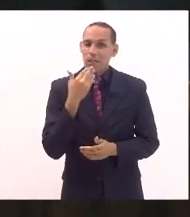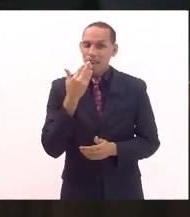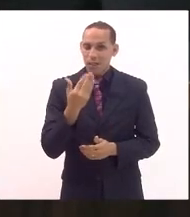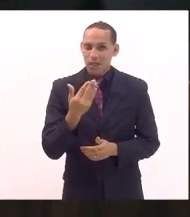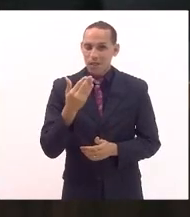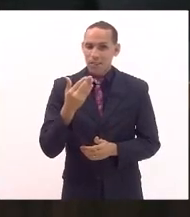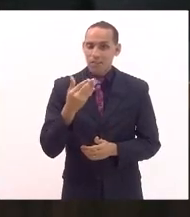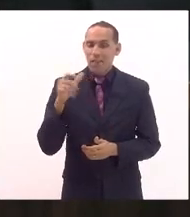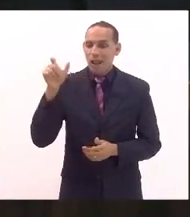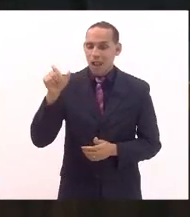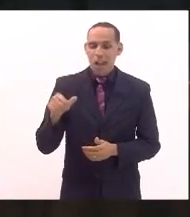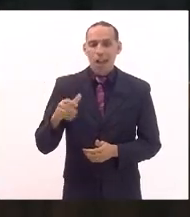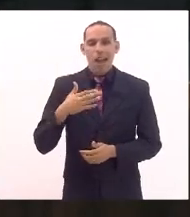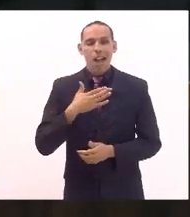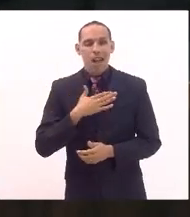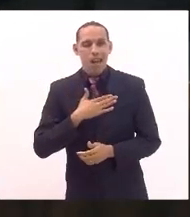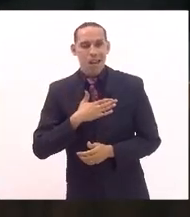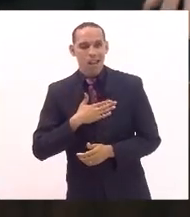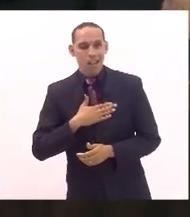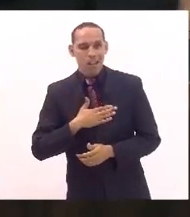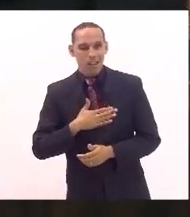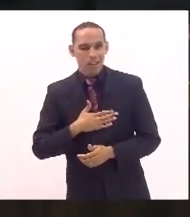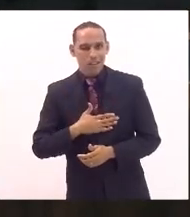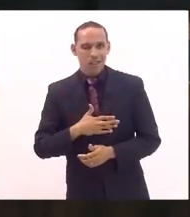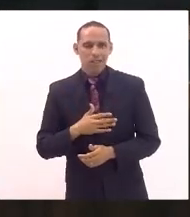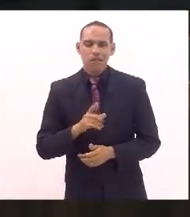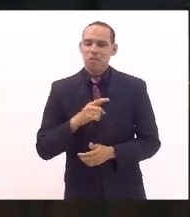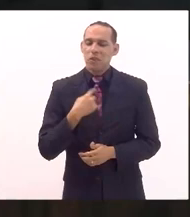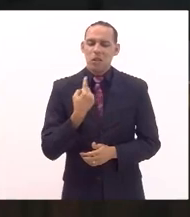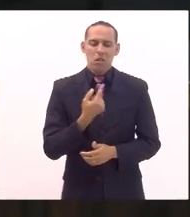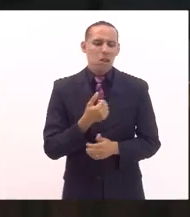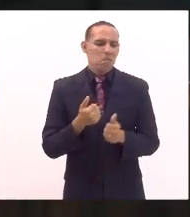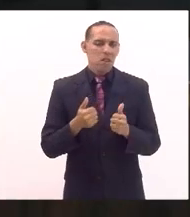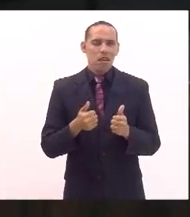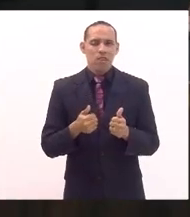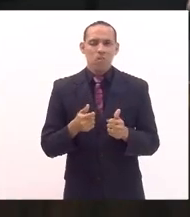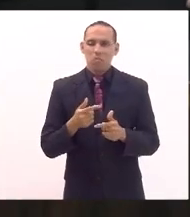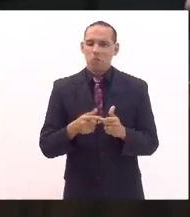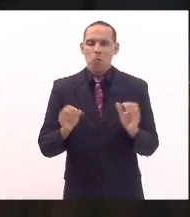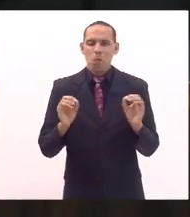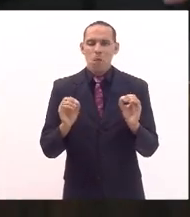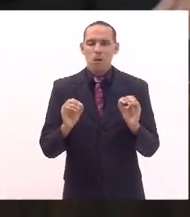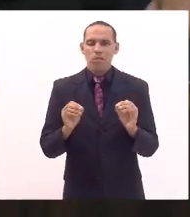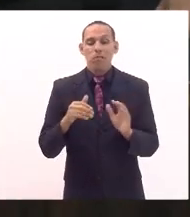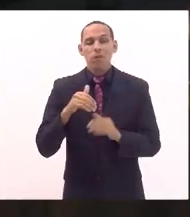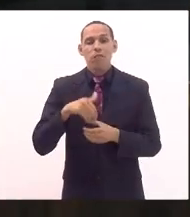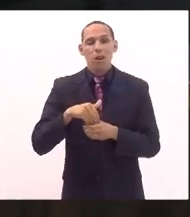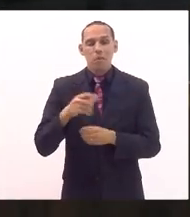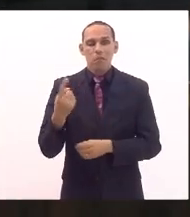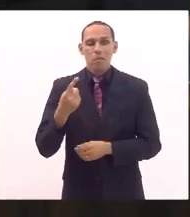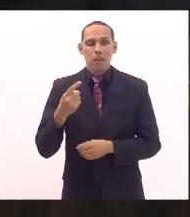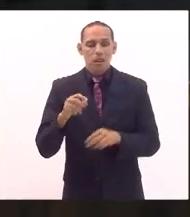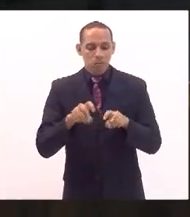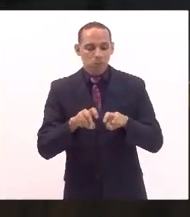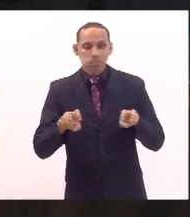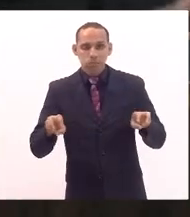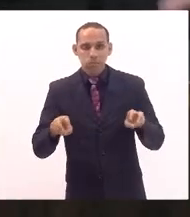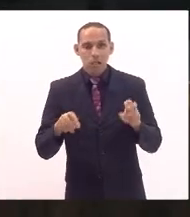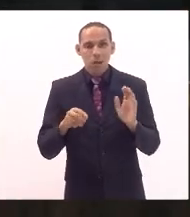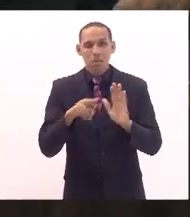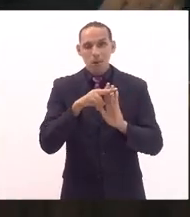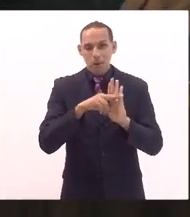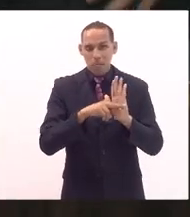ela vai com calma quando nossa parte do problema nenhum já traz de volta a primeira a sobre a mesa